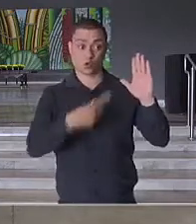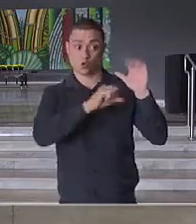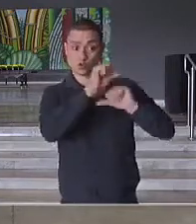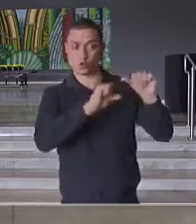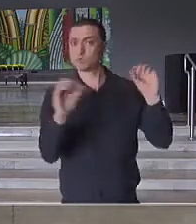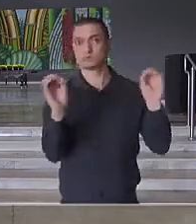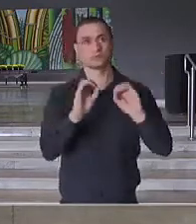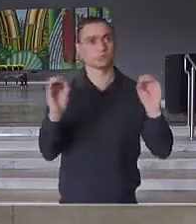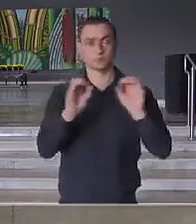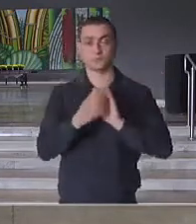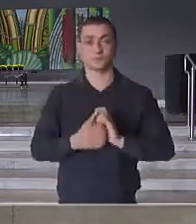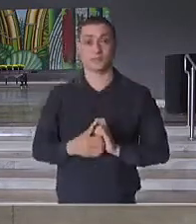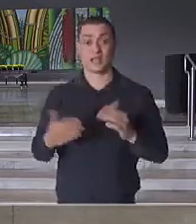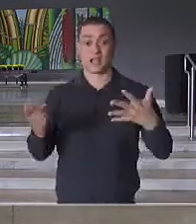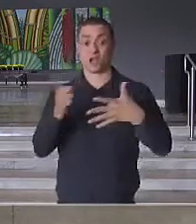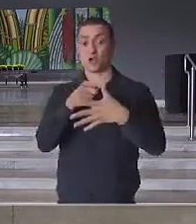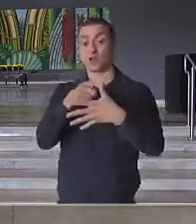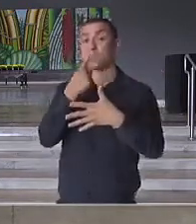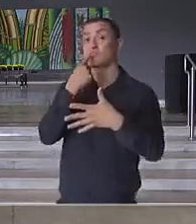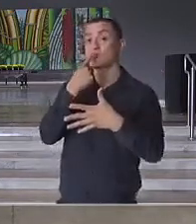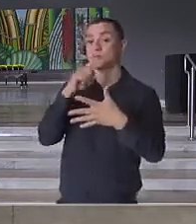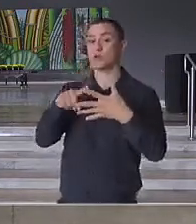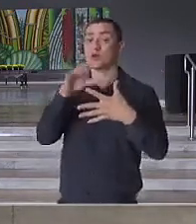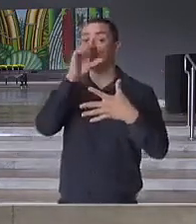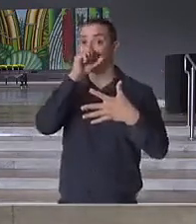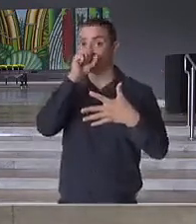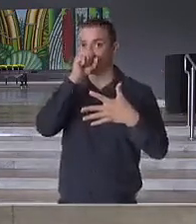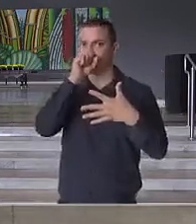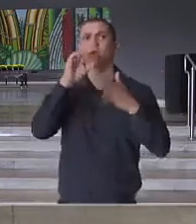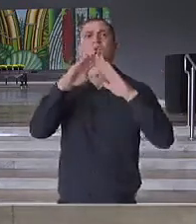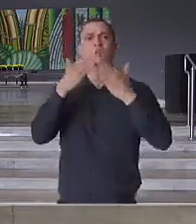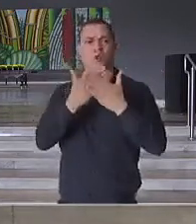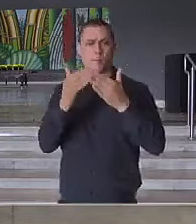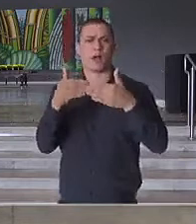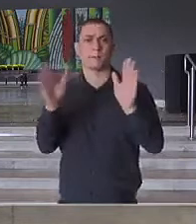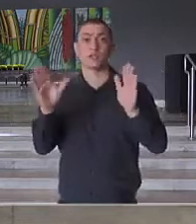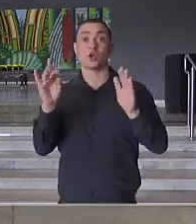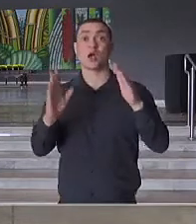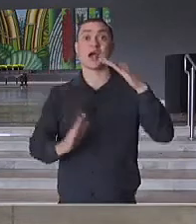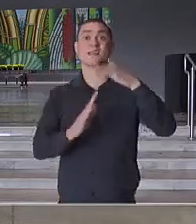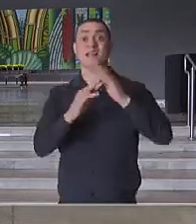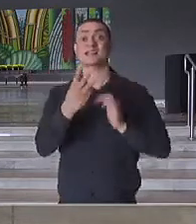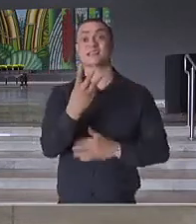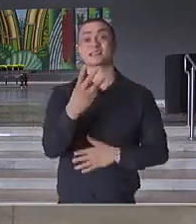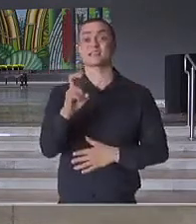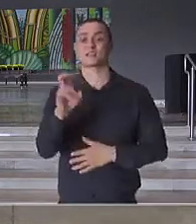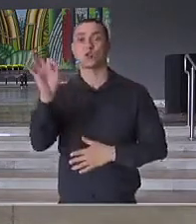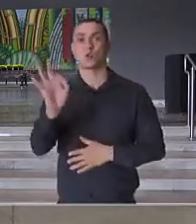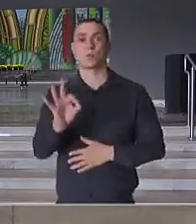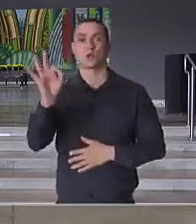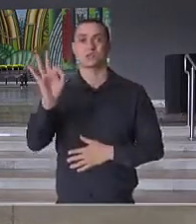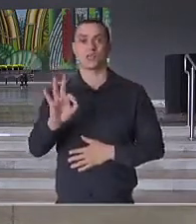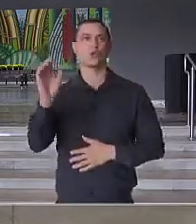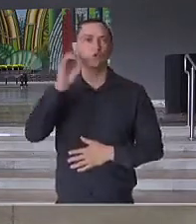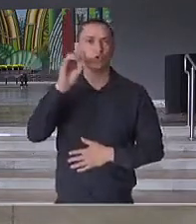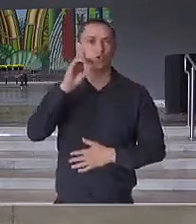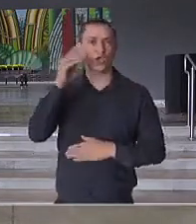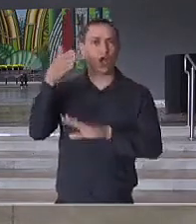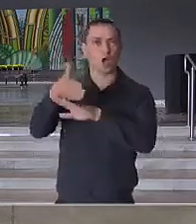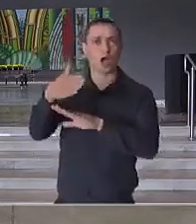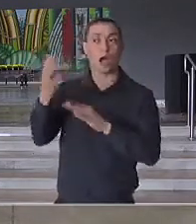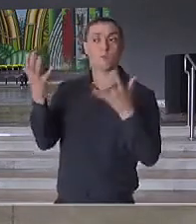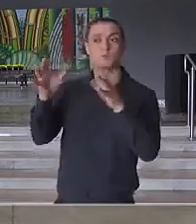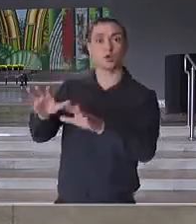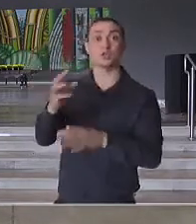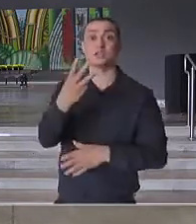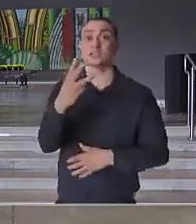alterado. No vermelho e no laranja, as escolas podem ter até 35% dos alunos diariamente